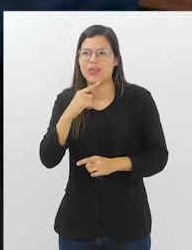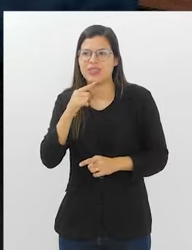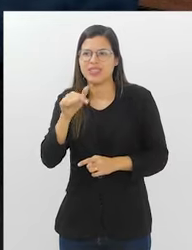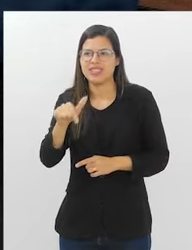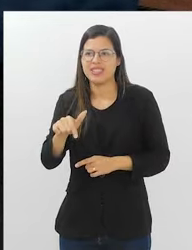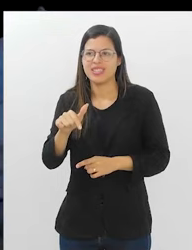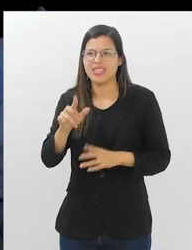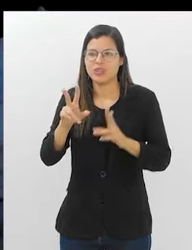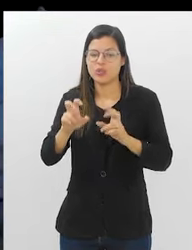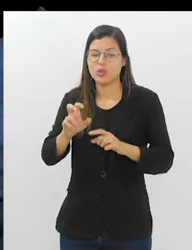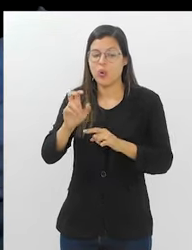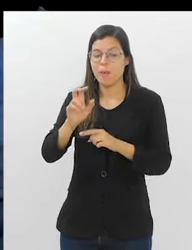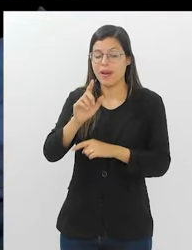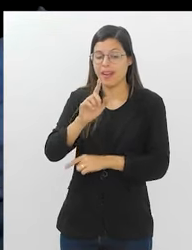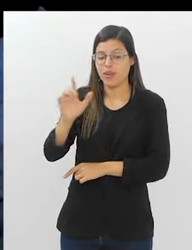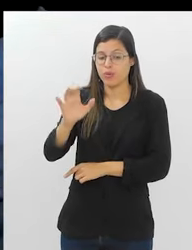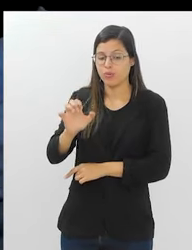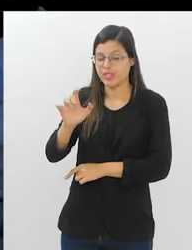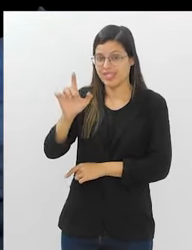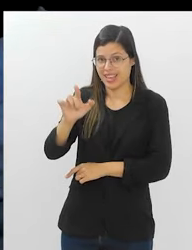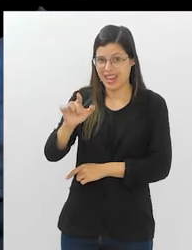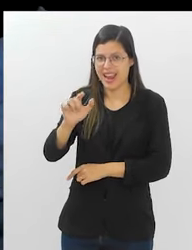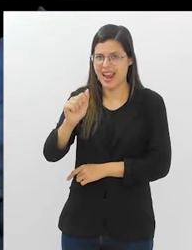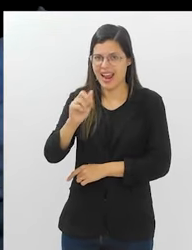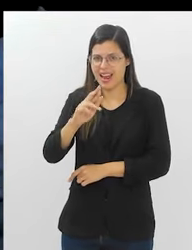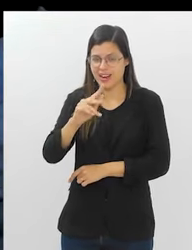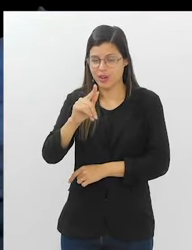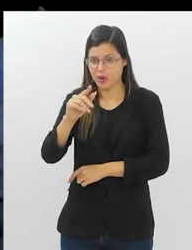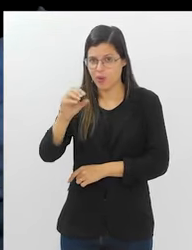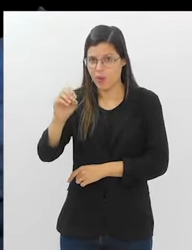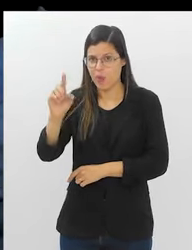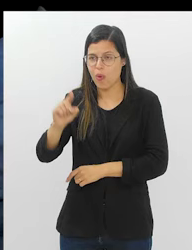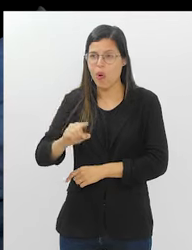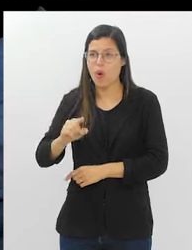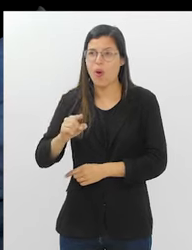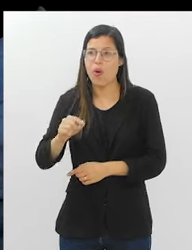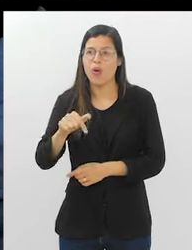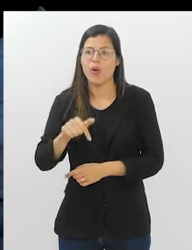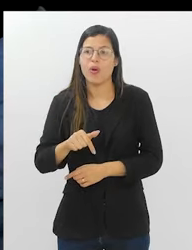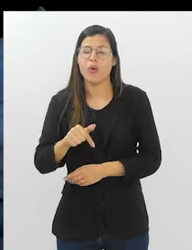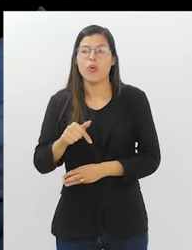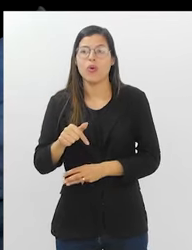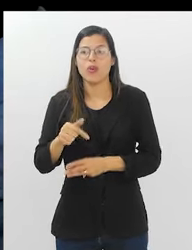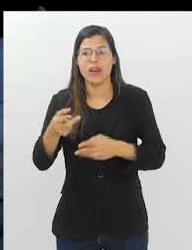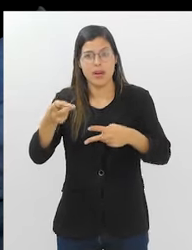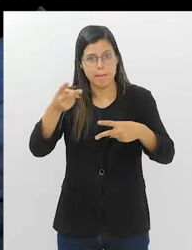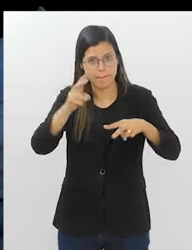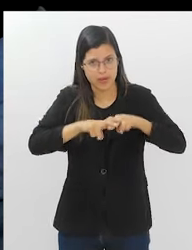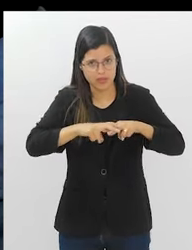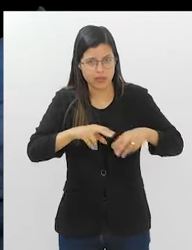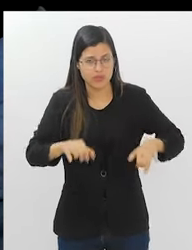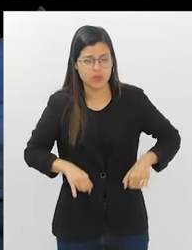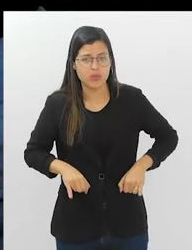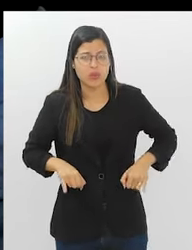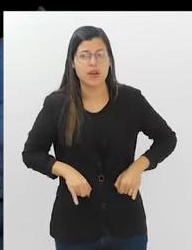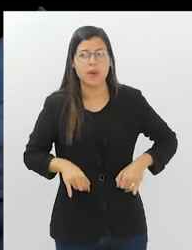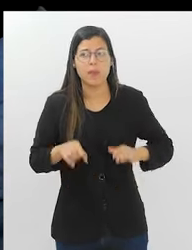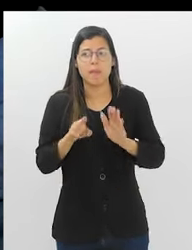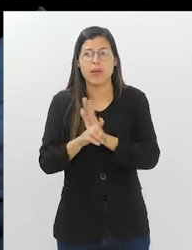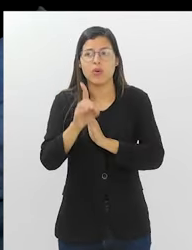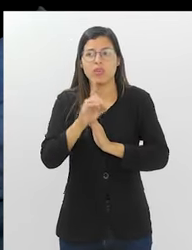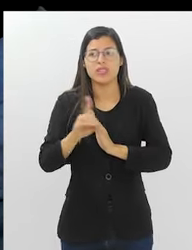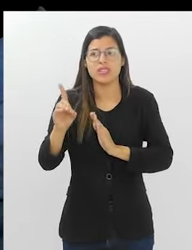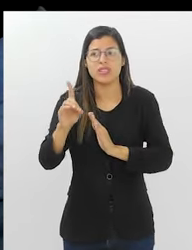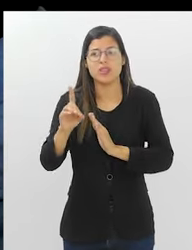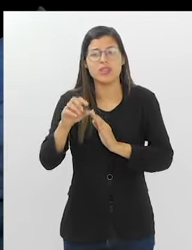Rigó. Quando ele para e pergunta a Deus, realmente, nesse sofrimento, já preso, se ele está